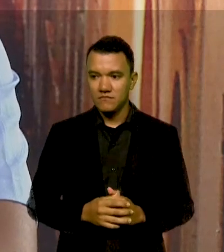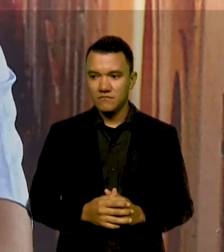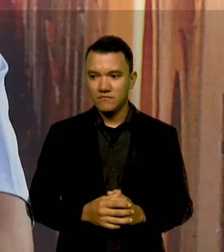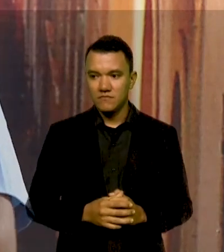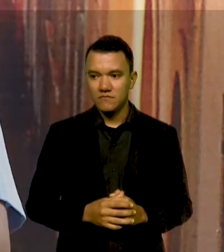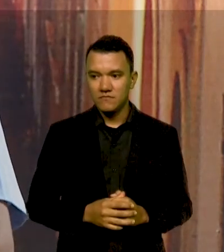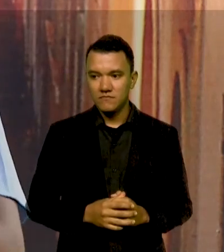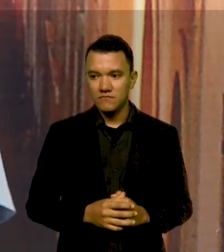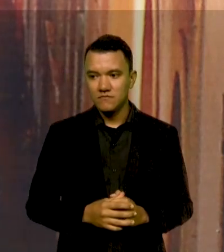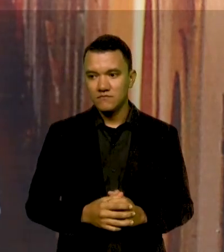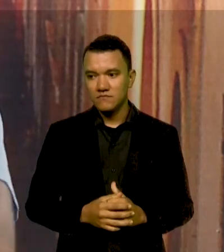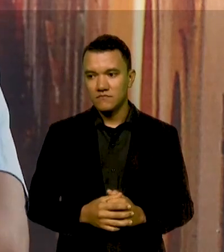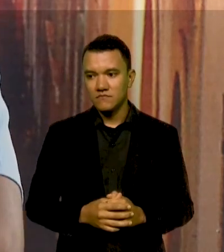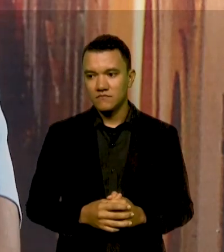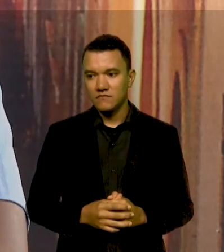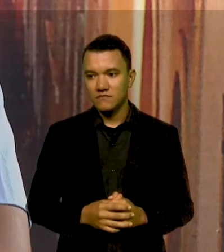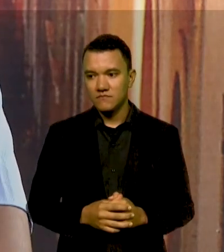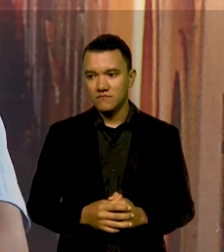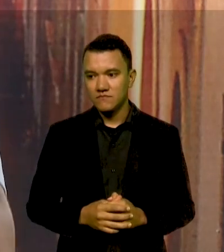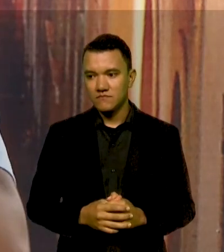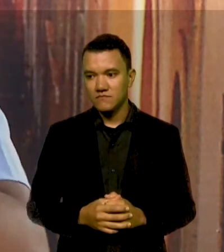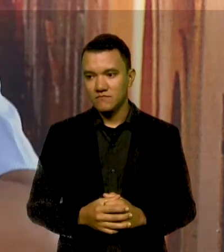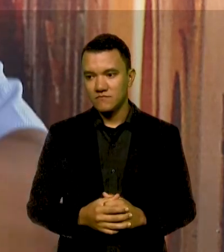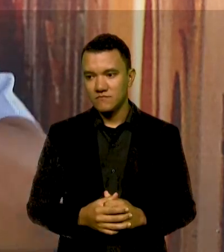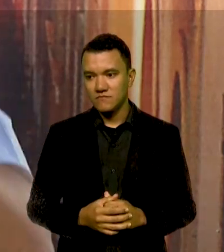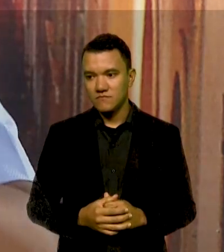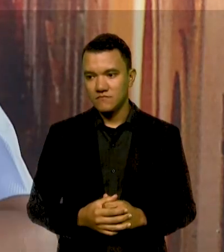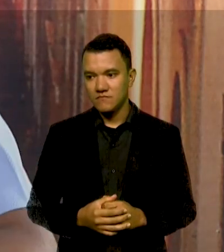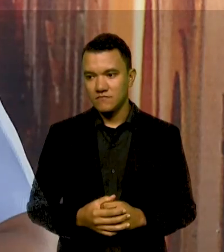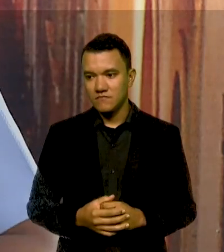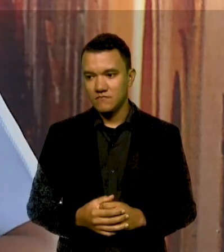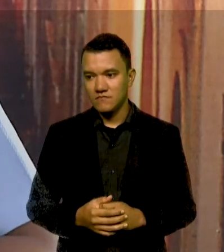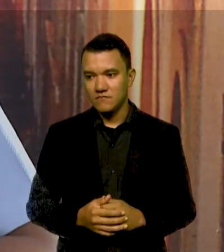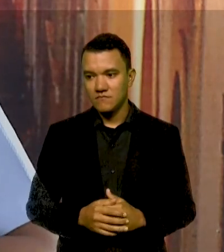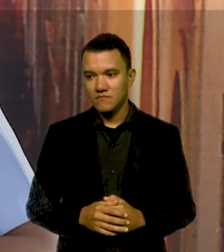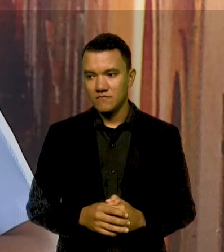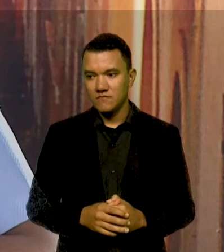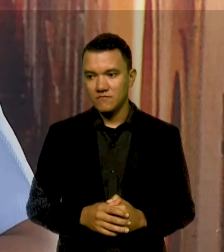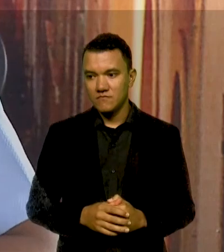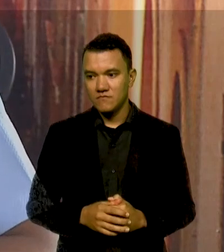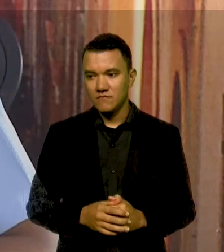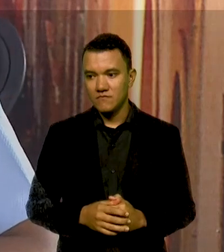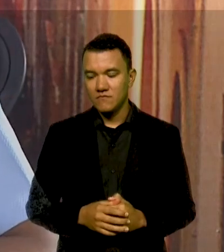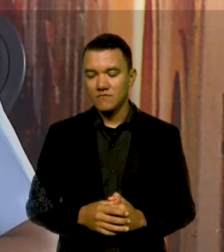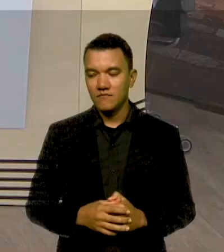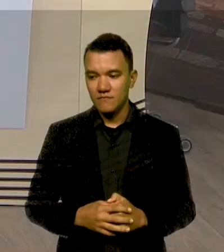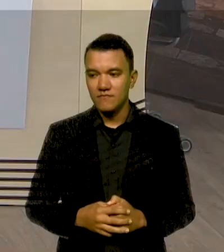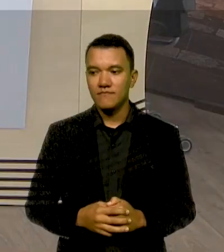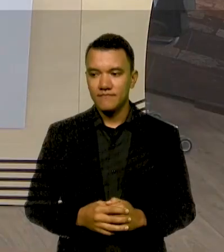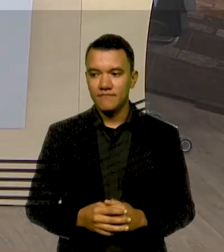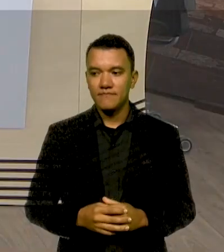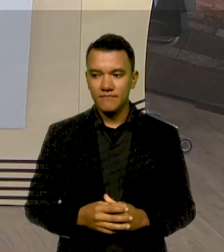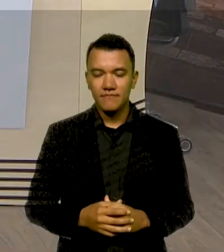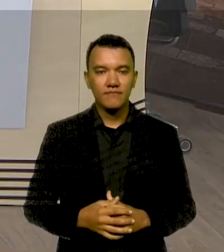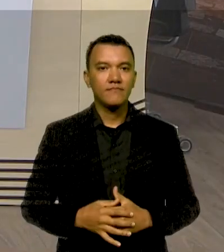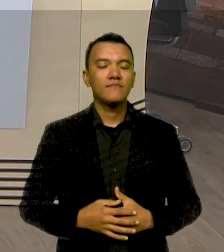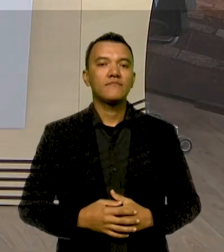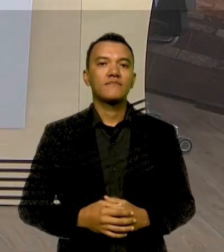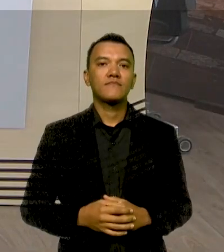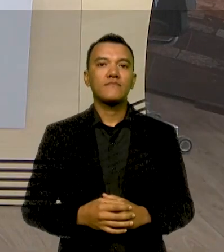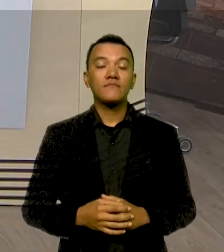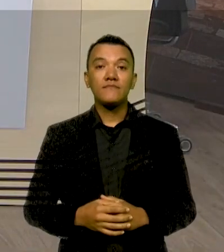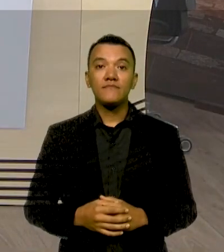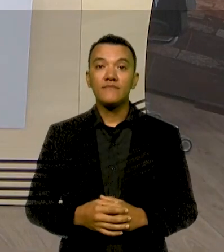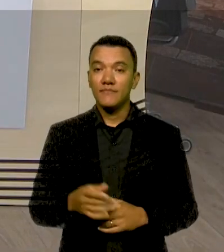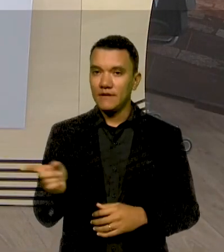só oralização e eu não tinha intérpretes. Na terceira em diante, quando o intérprete com o professor estavam trabalhando, melhorou muito.